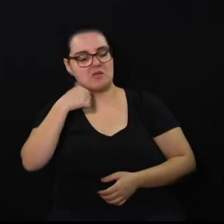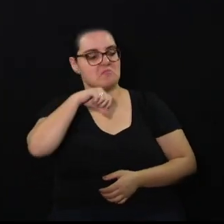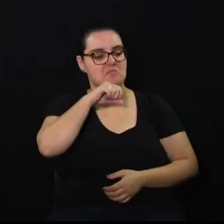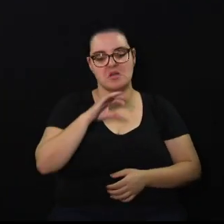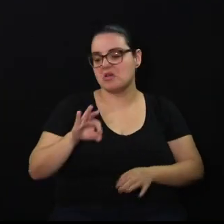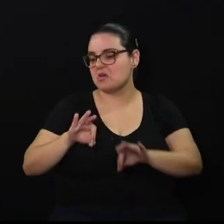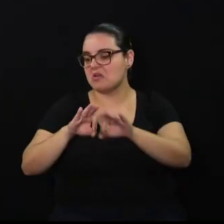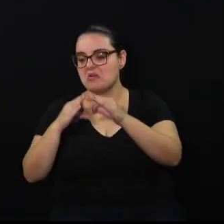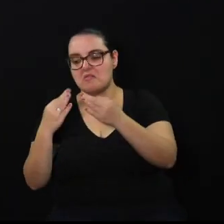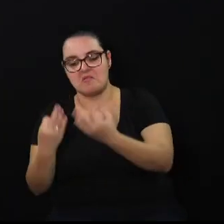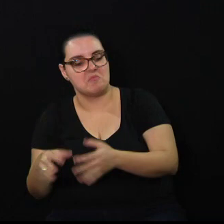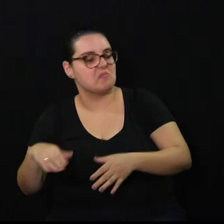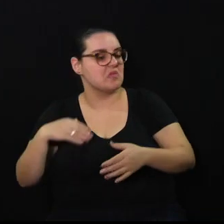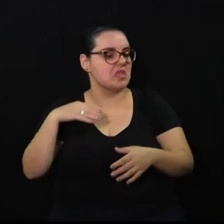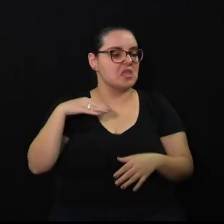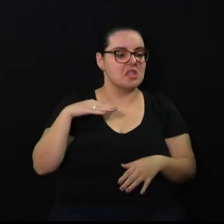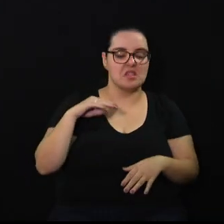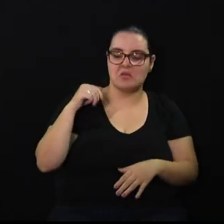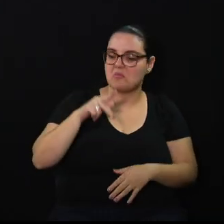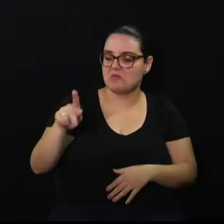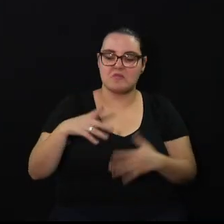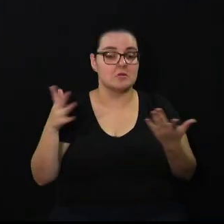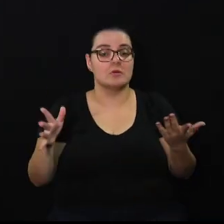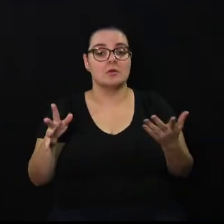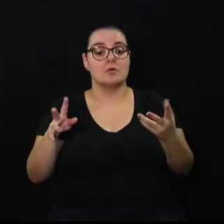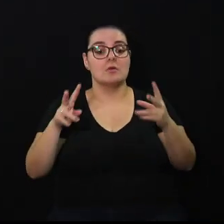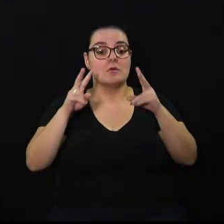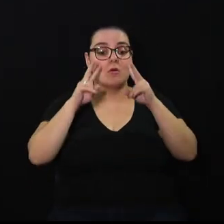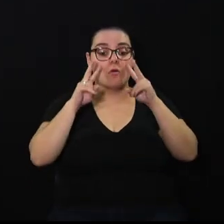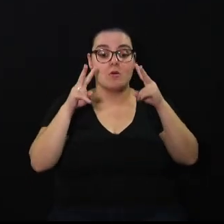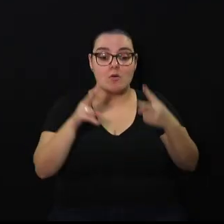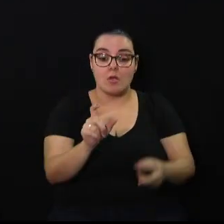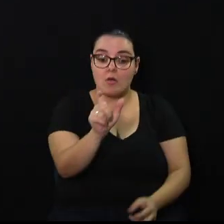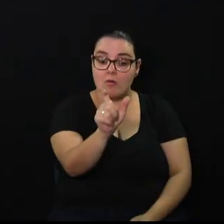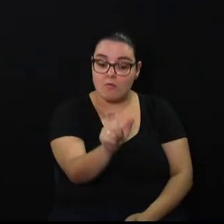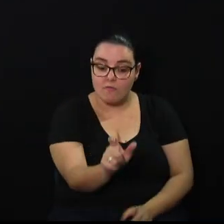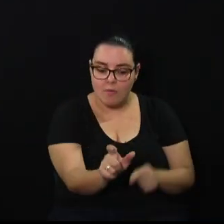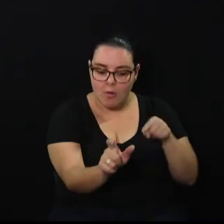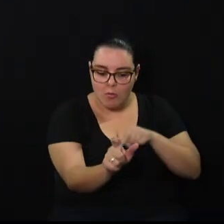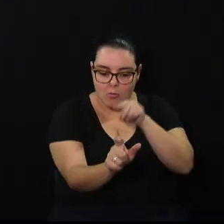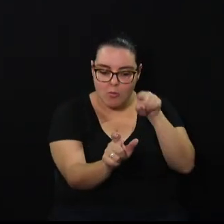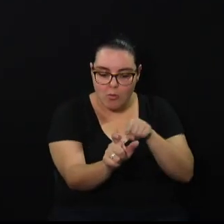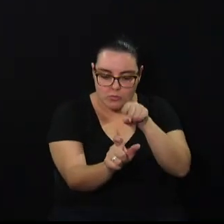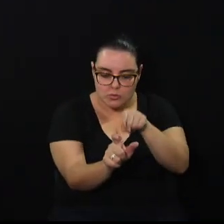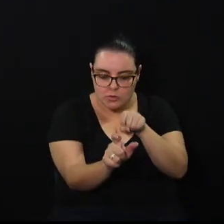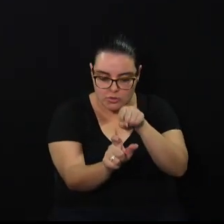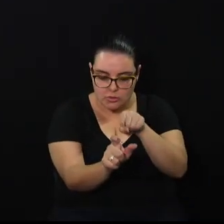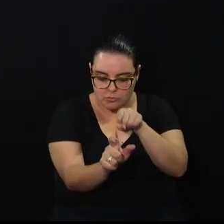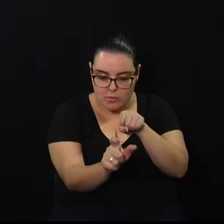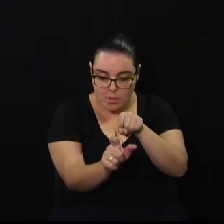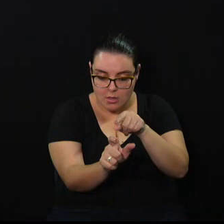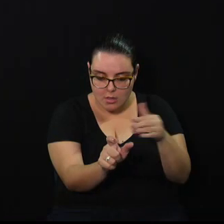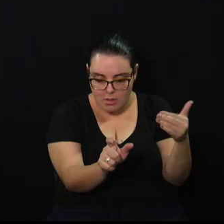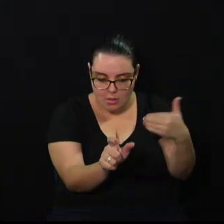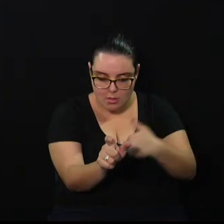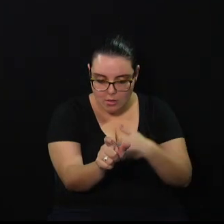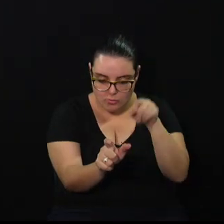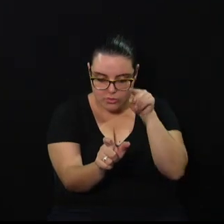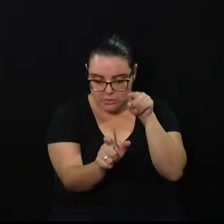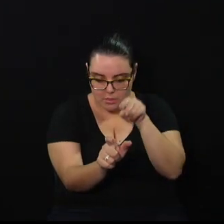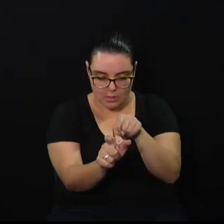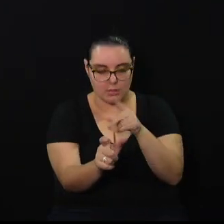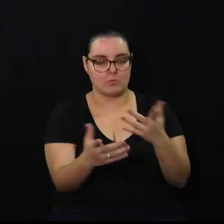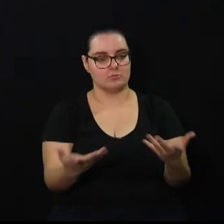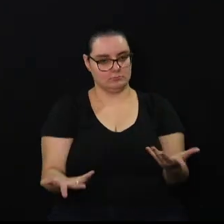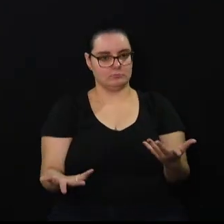tem que ter um olhar para a criança como que essa criança vai ficar numa escola que está sendo processada é pra